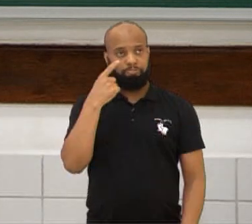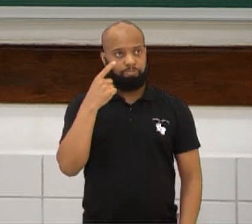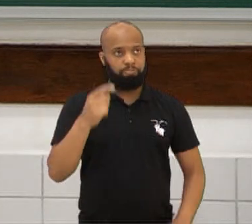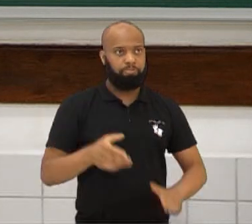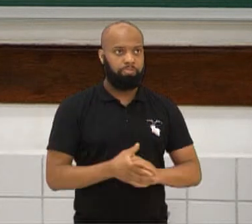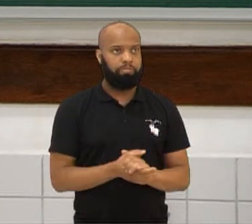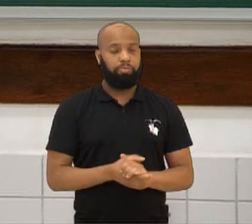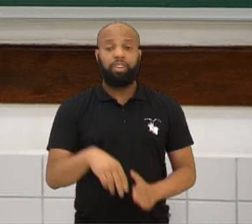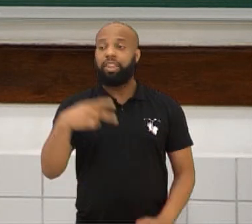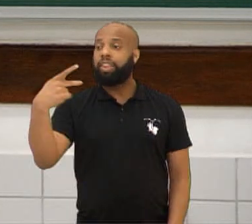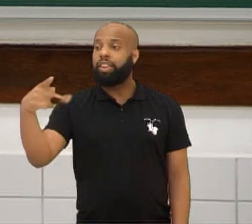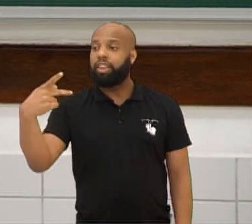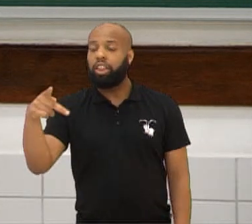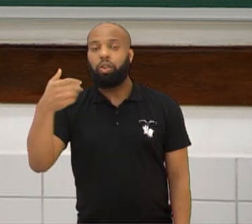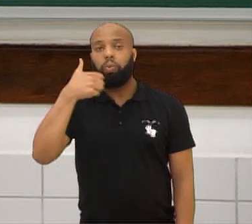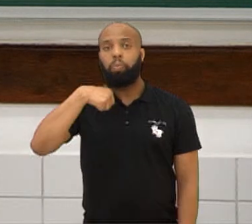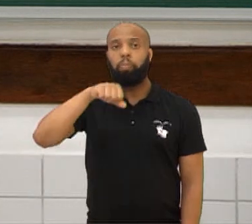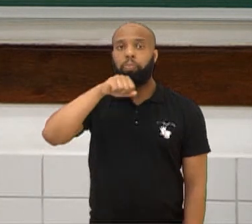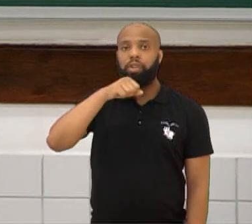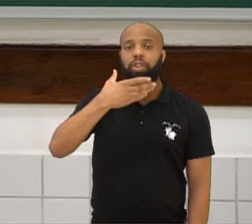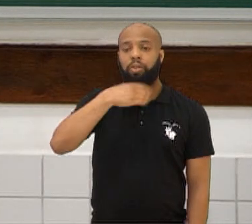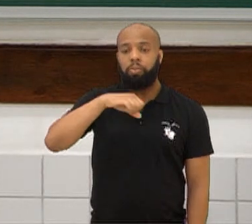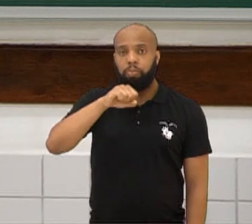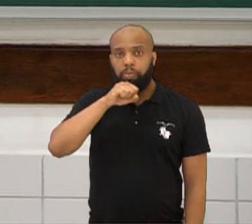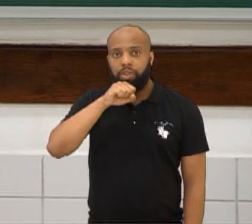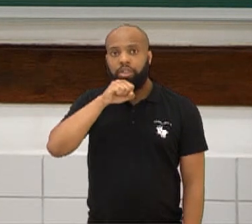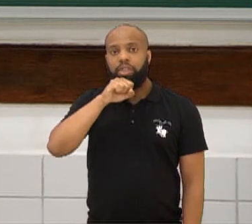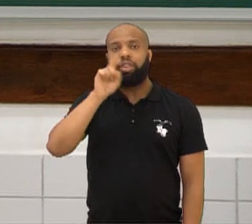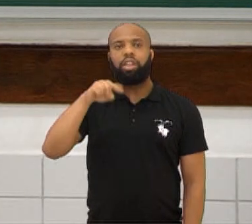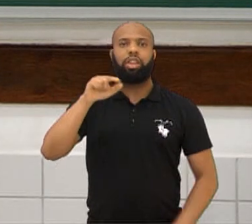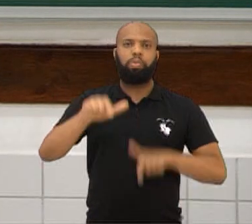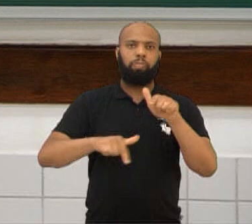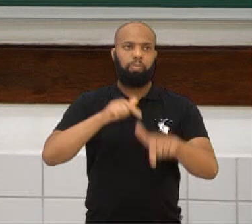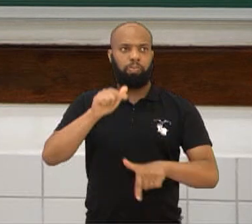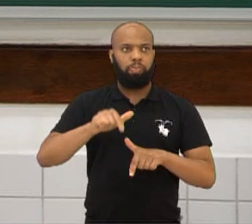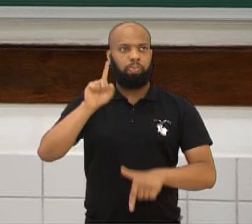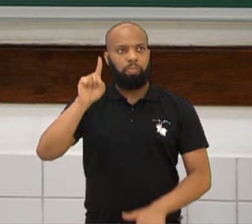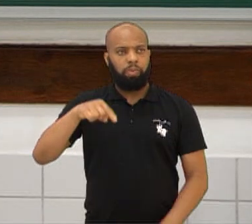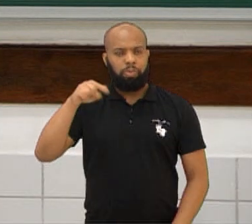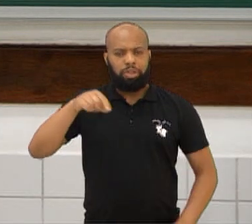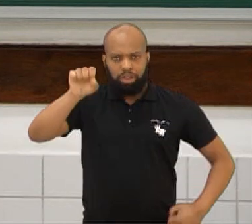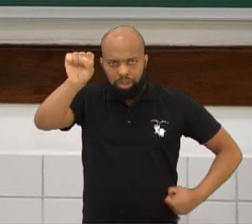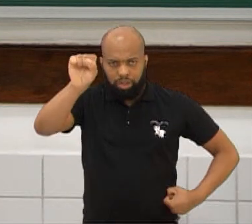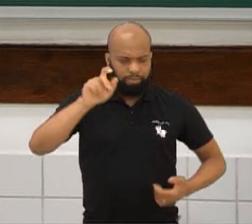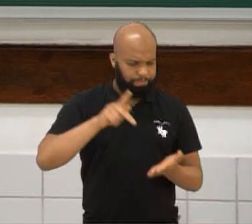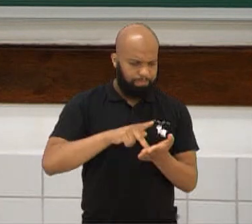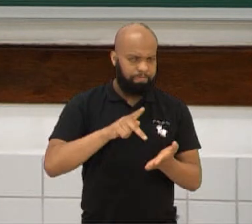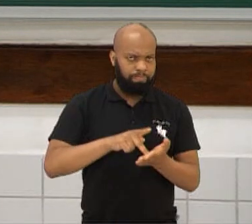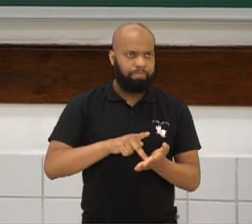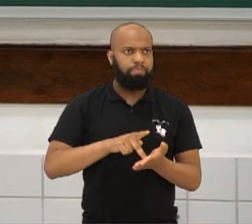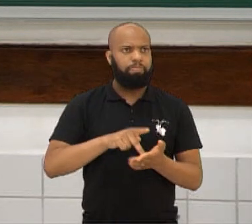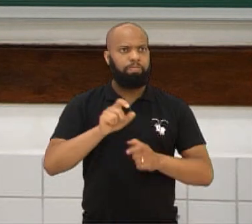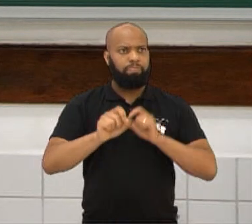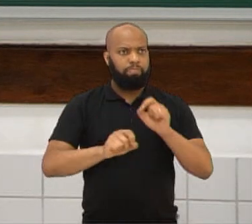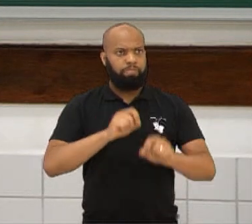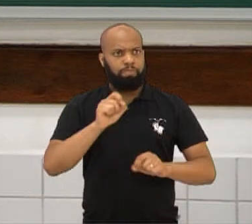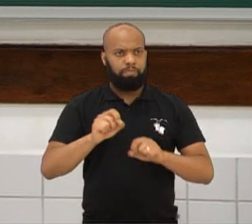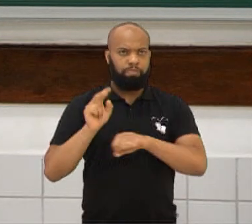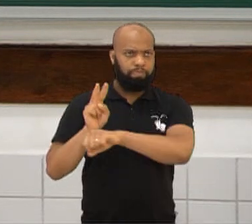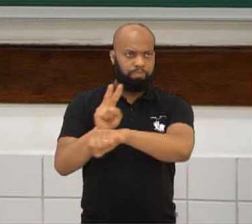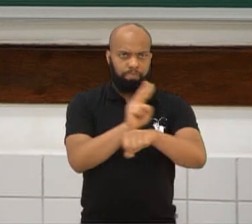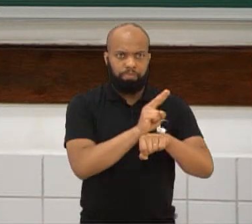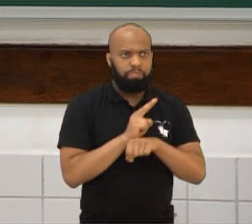ali? O seu pai e sua mãe são trabalhadores. São super-heróis, verdadeiros professores. Alimento